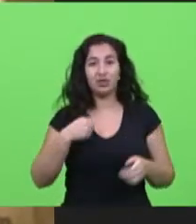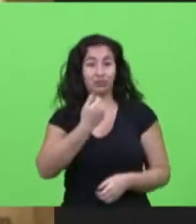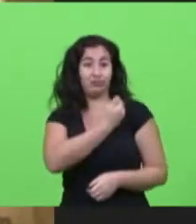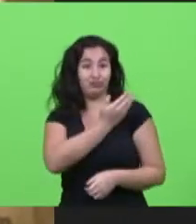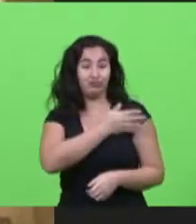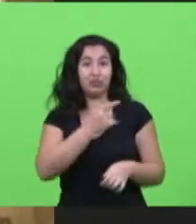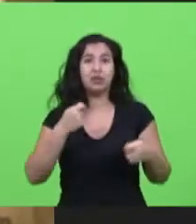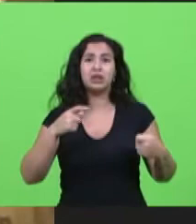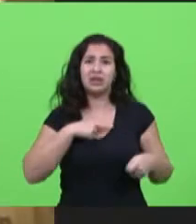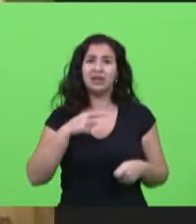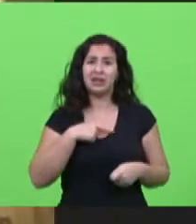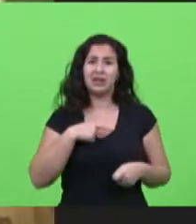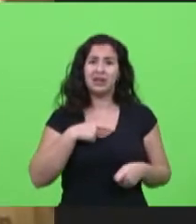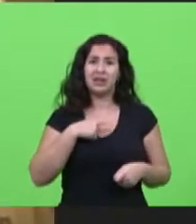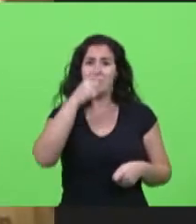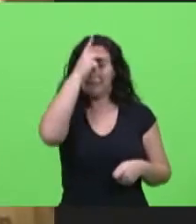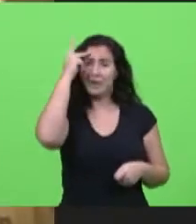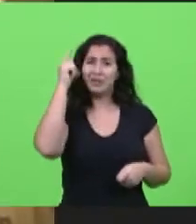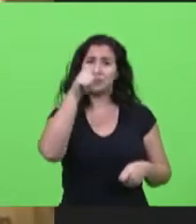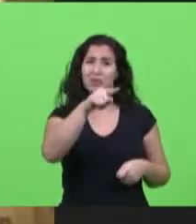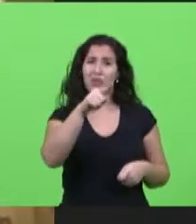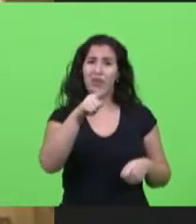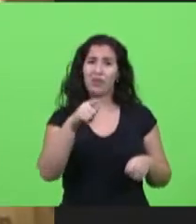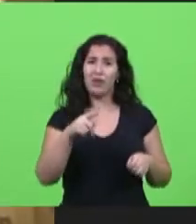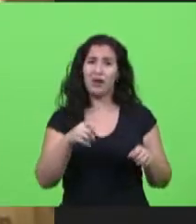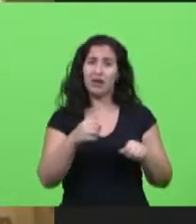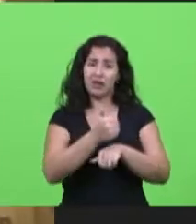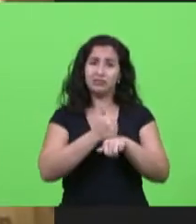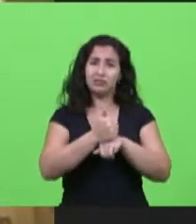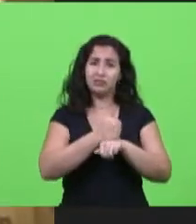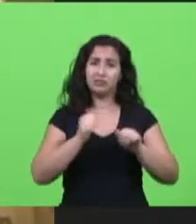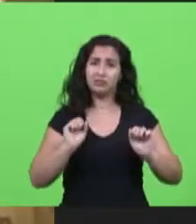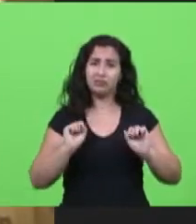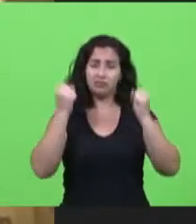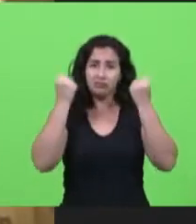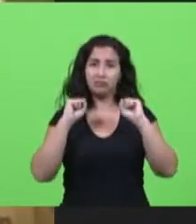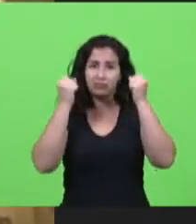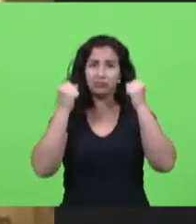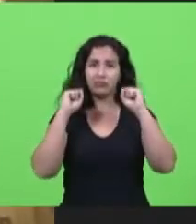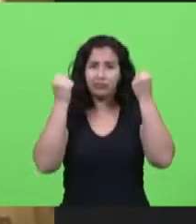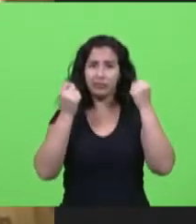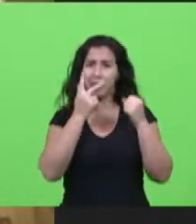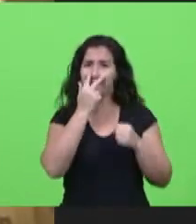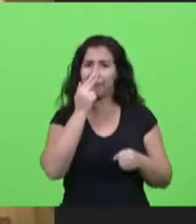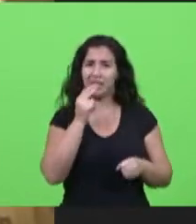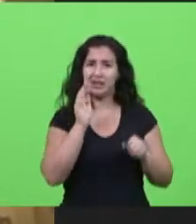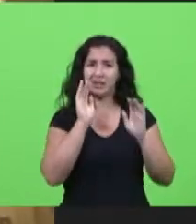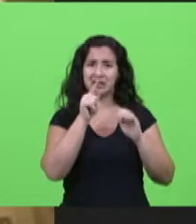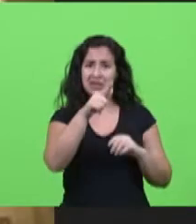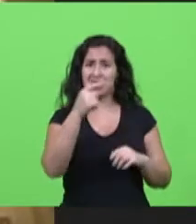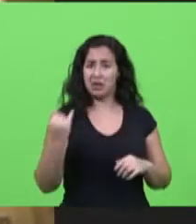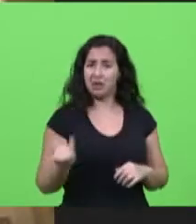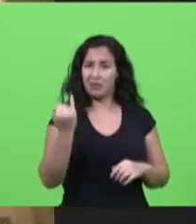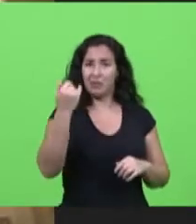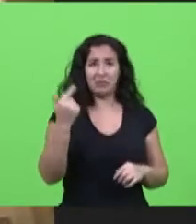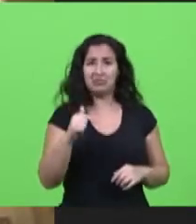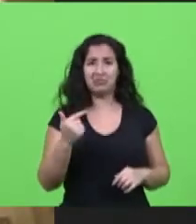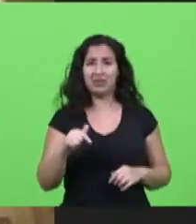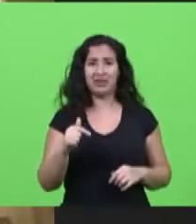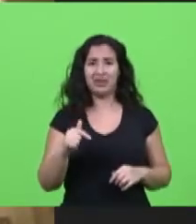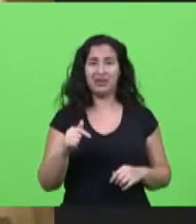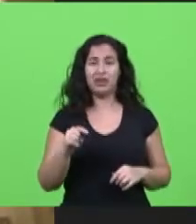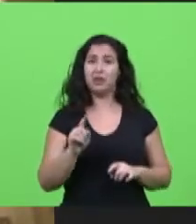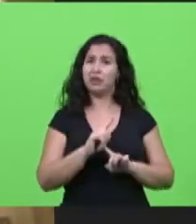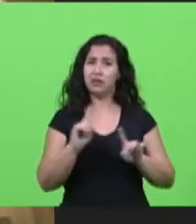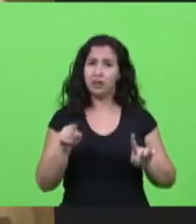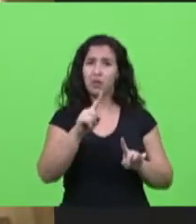ainda é visto como aquele cara que joga bola e deixa todas as crianças jogando bola. Não é visto como um profissional da área da saúde. Esse é o momento da vanguarda de Santa